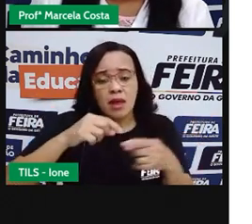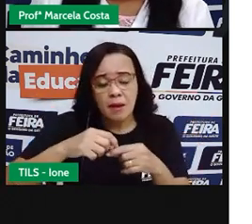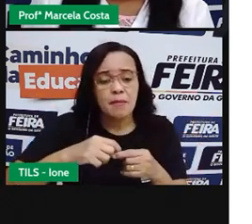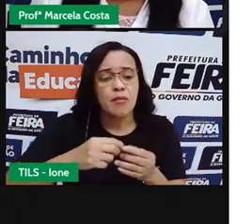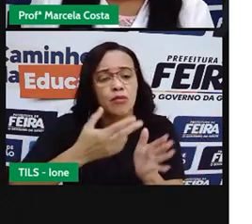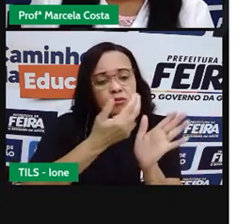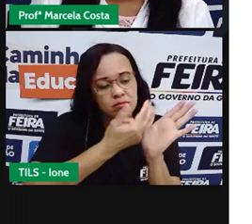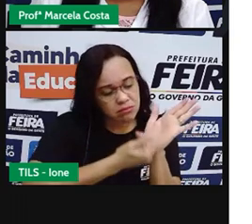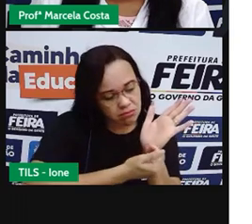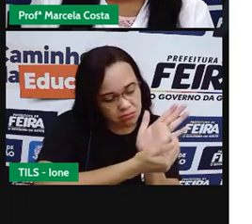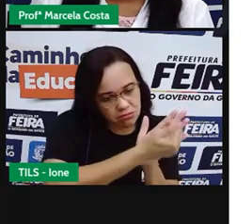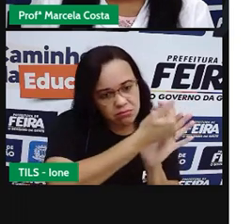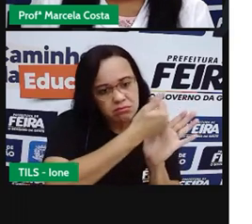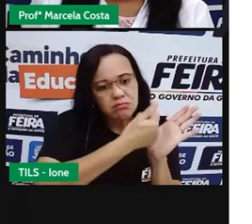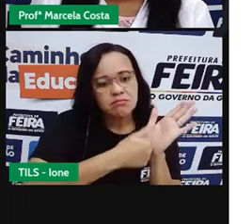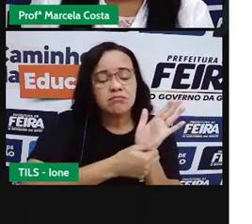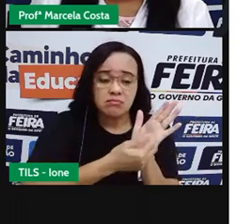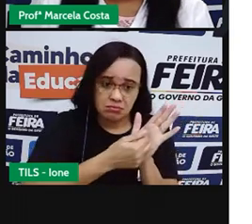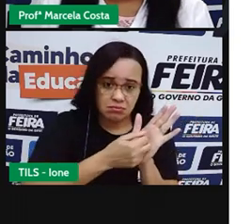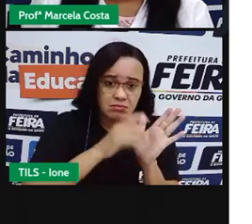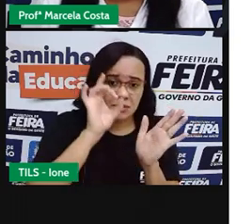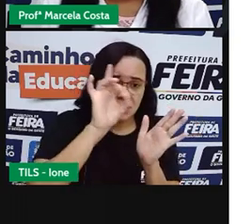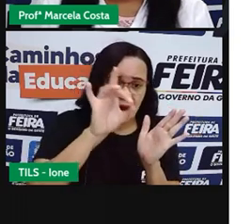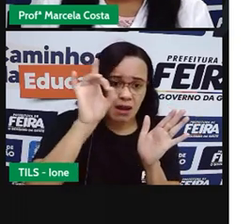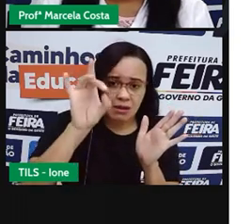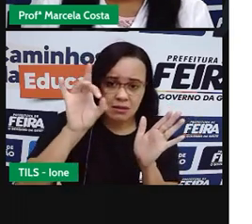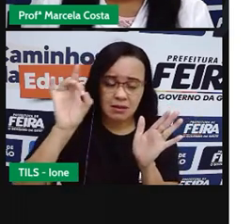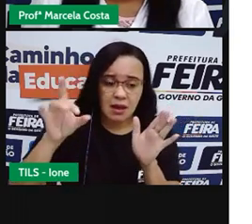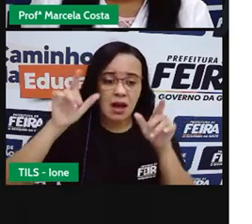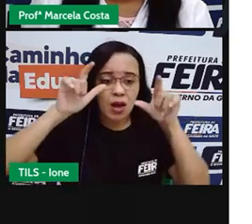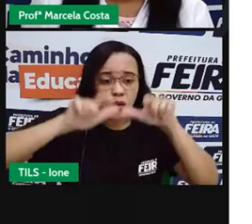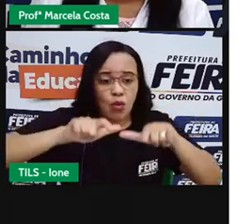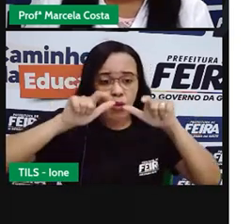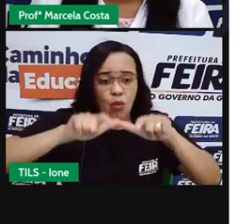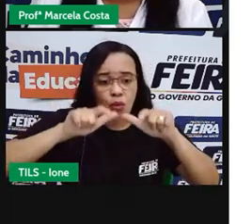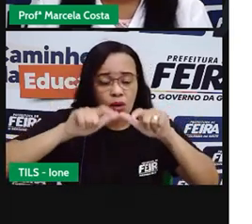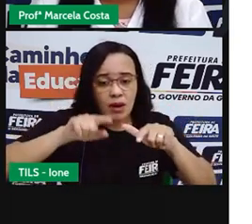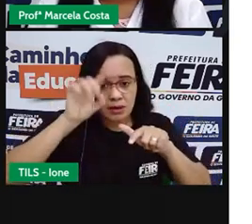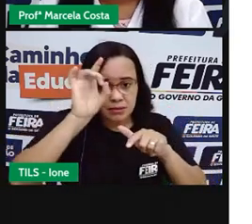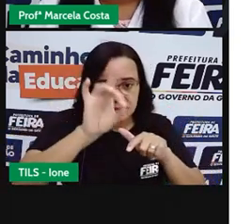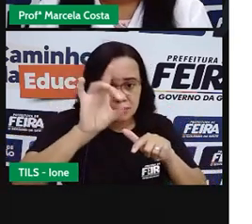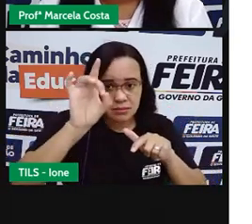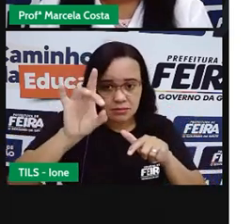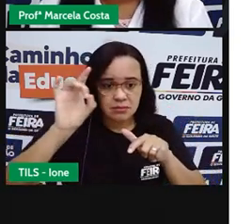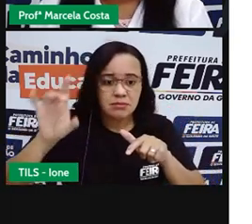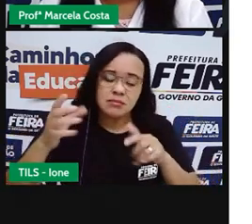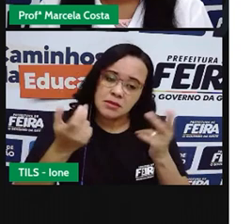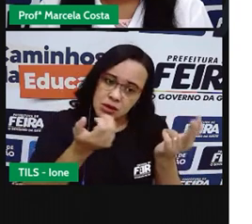em cada espaço desse, tá bom?